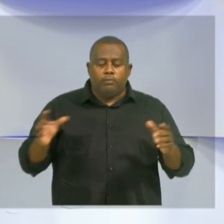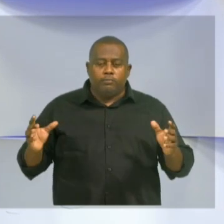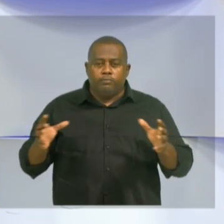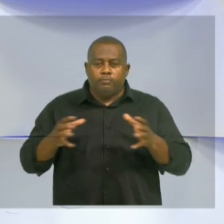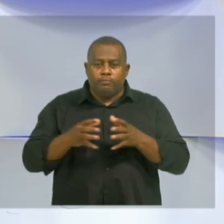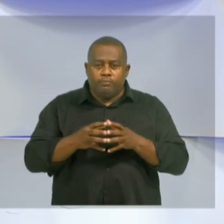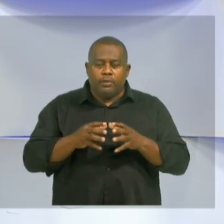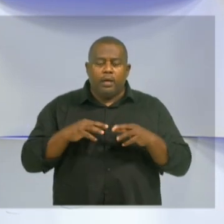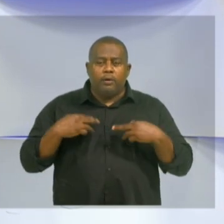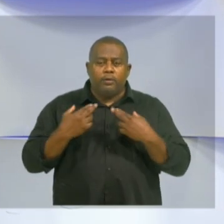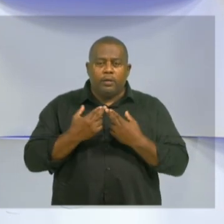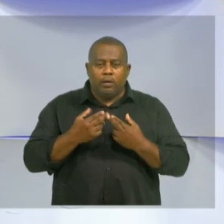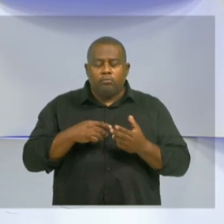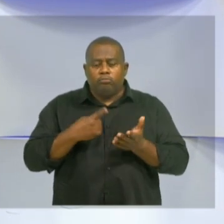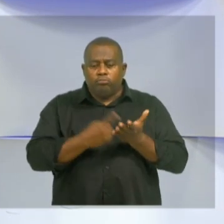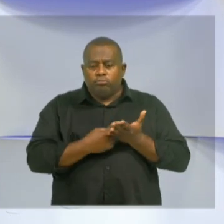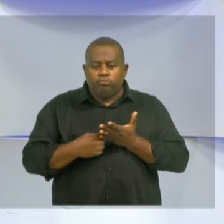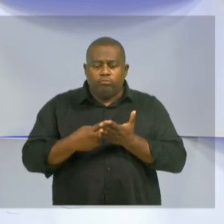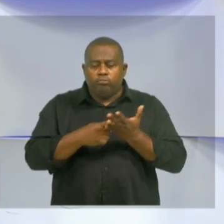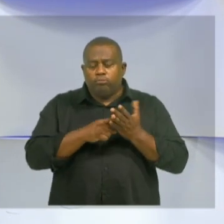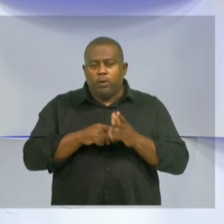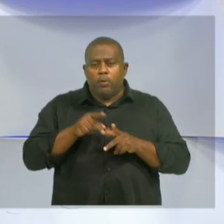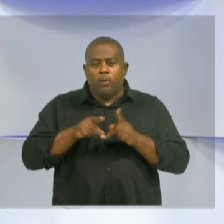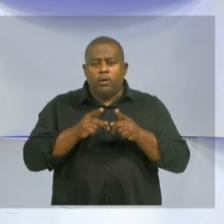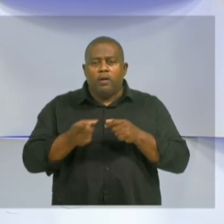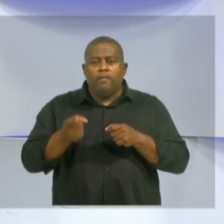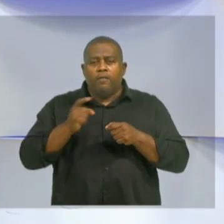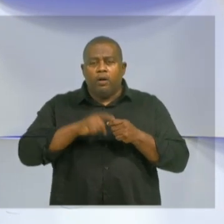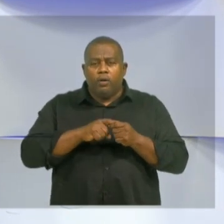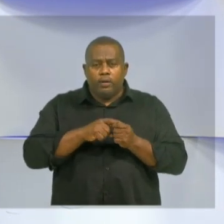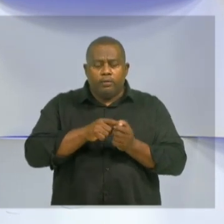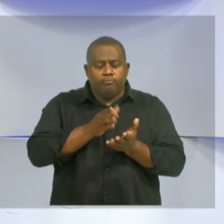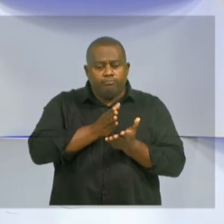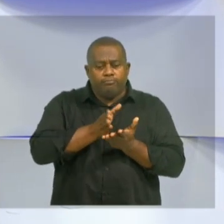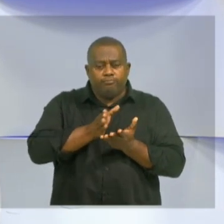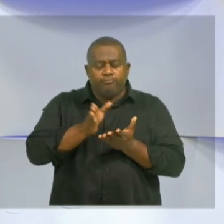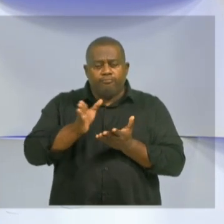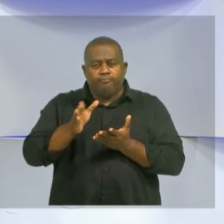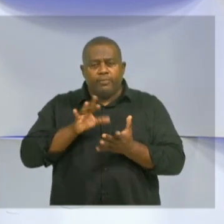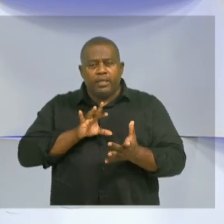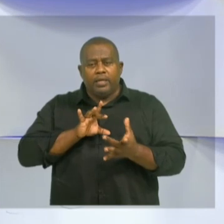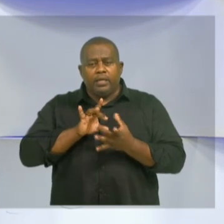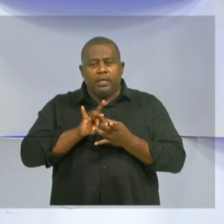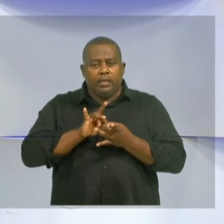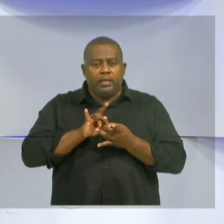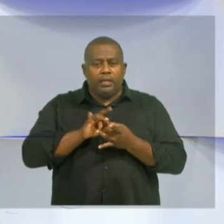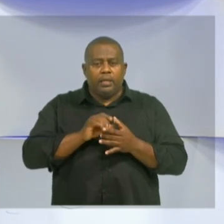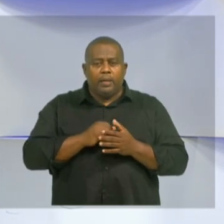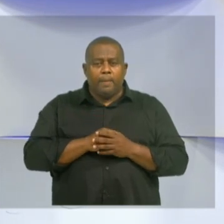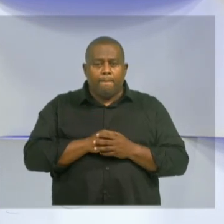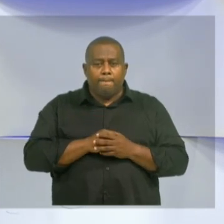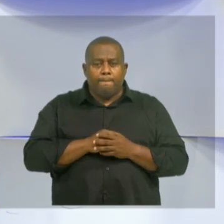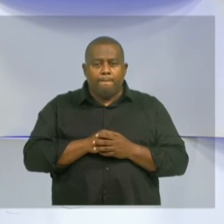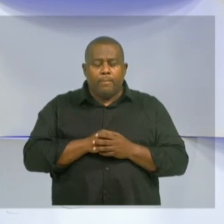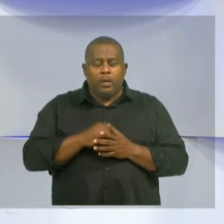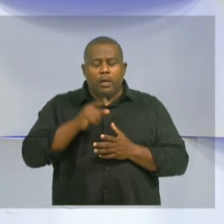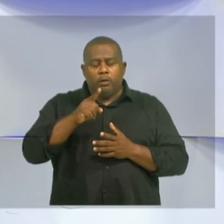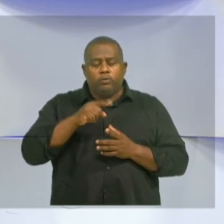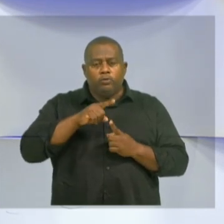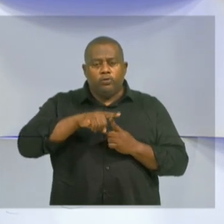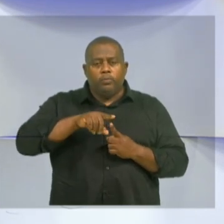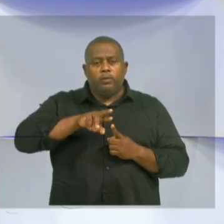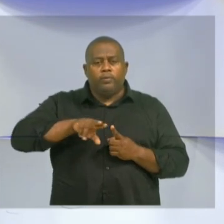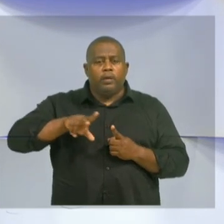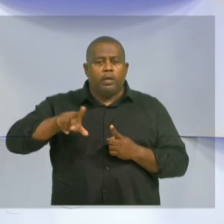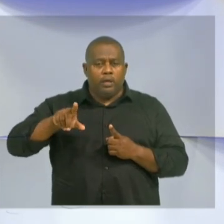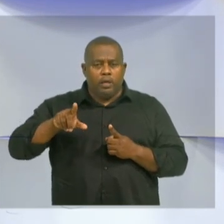onde estabelecer com a população recolocando as linhas para integrar as grandes aos grandes modais da cidade de